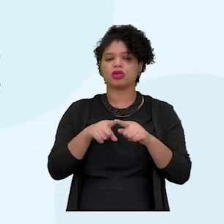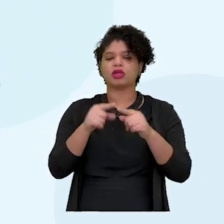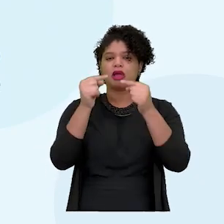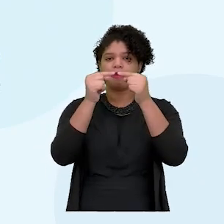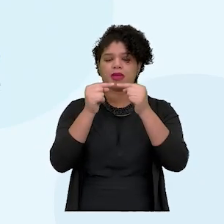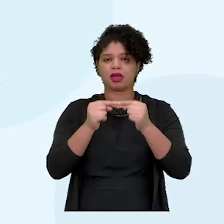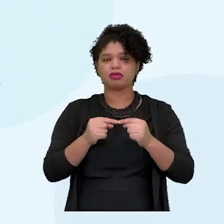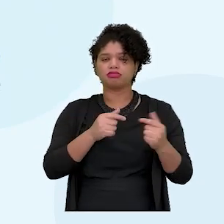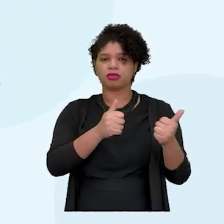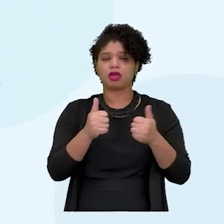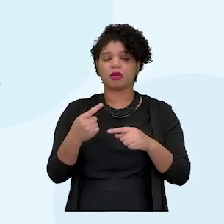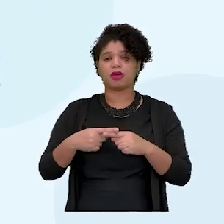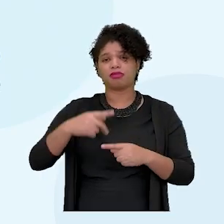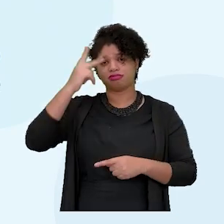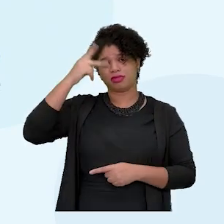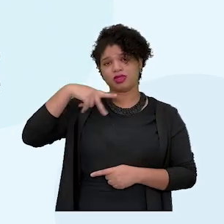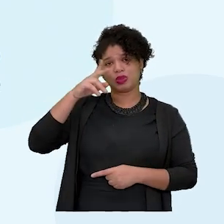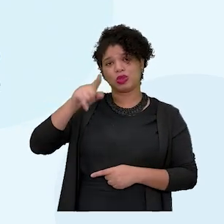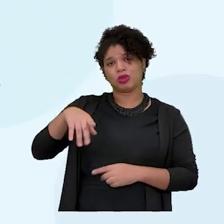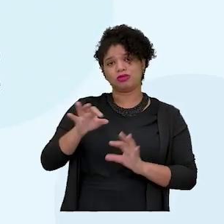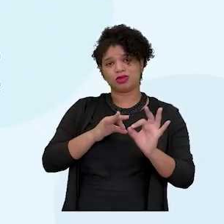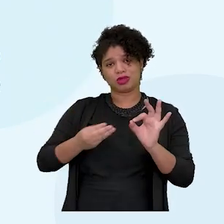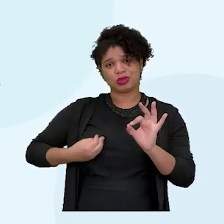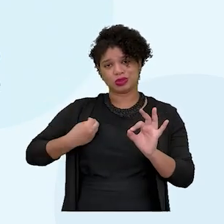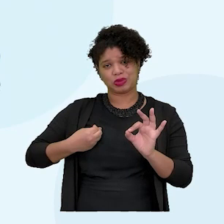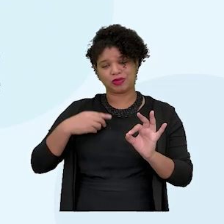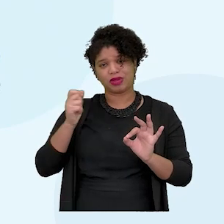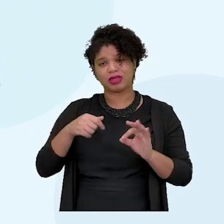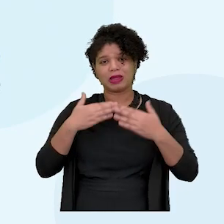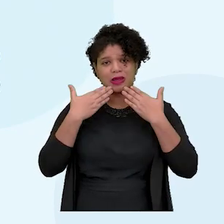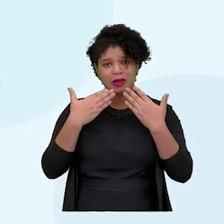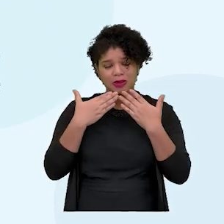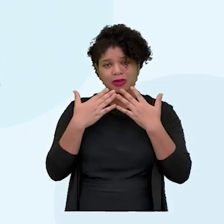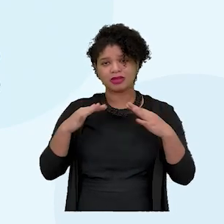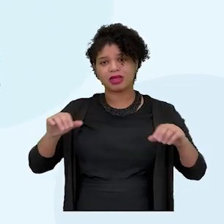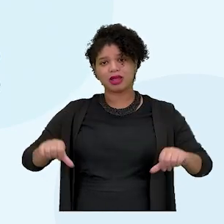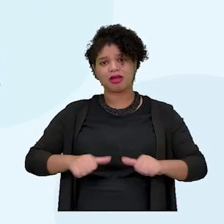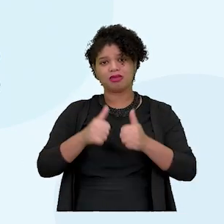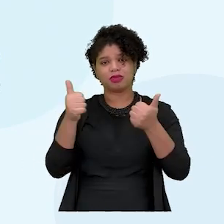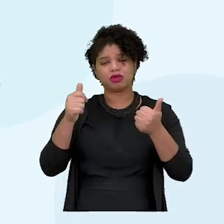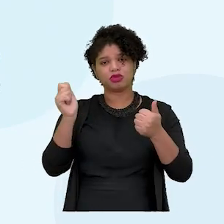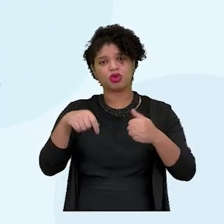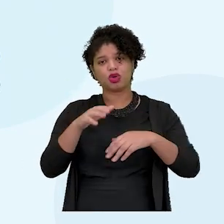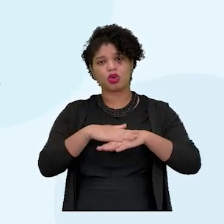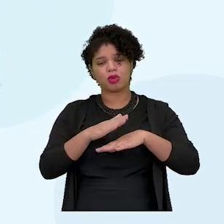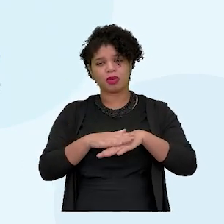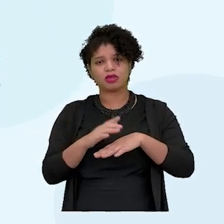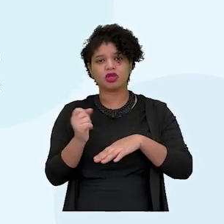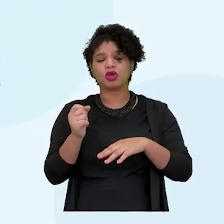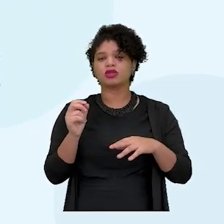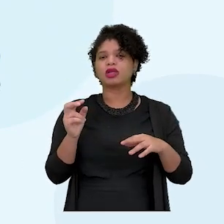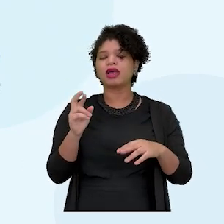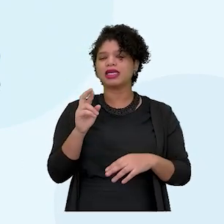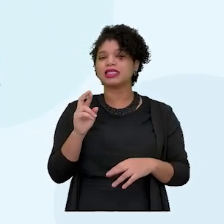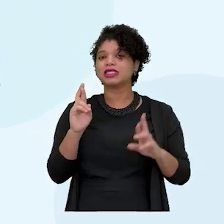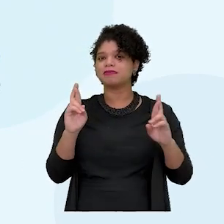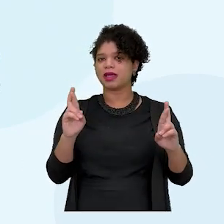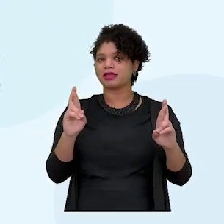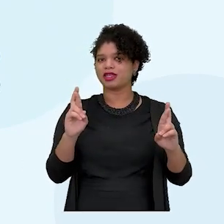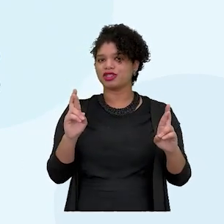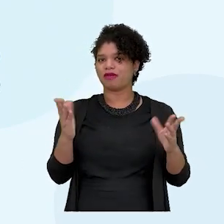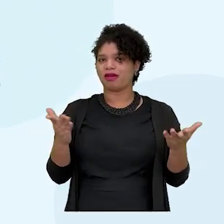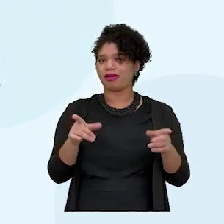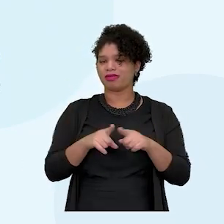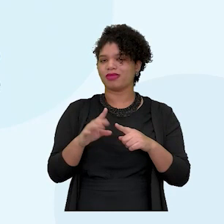autêntica, porque é o seu projeto de vida, no sentido de tentar retratar da melhor maneira possível suas expectativas para o